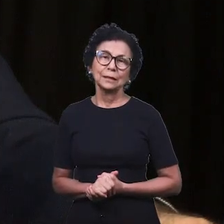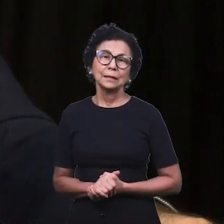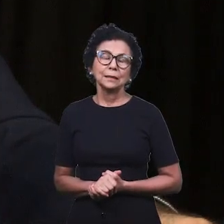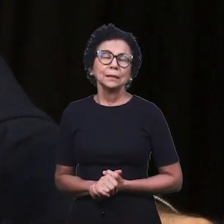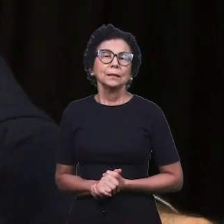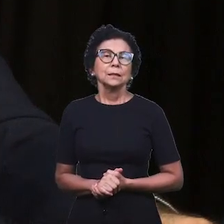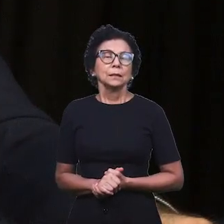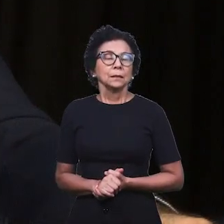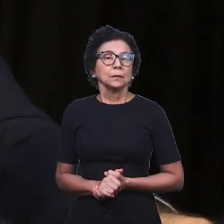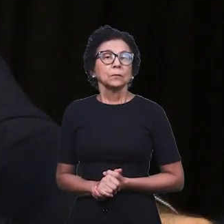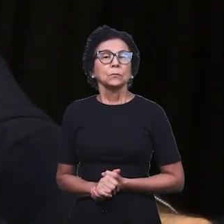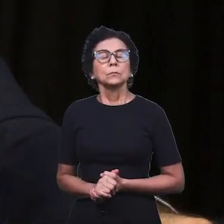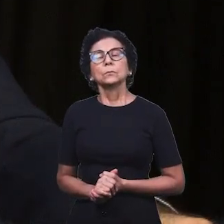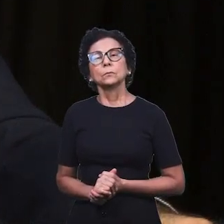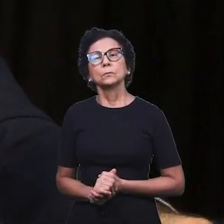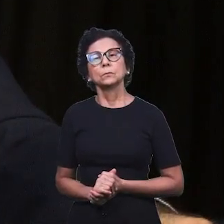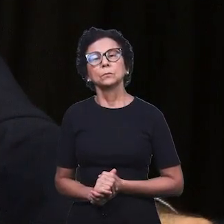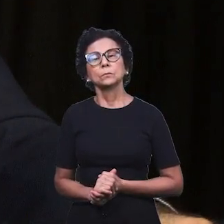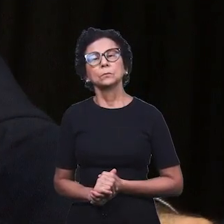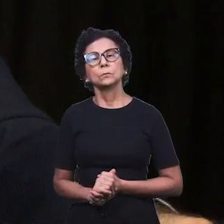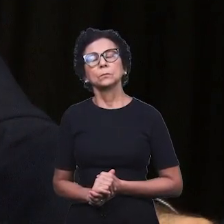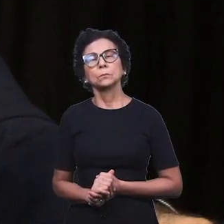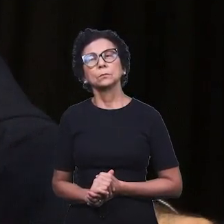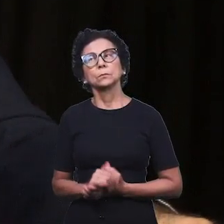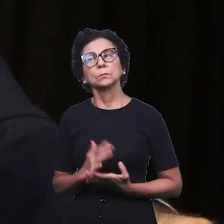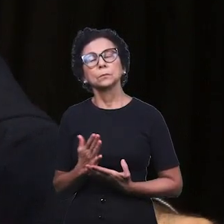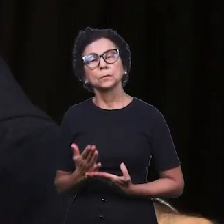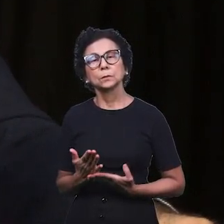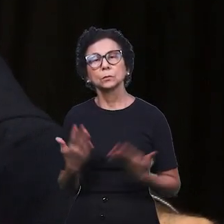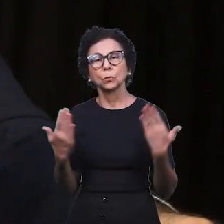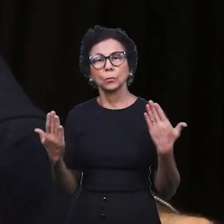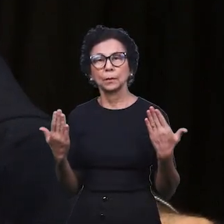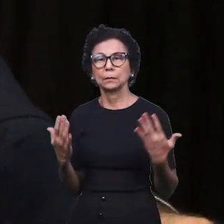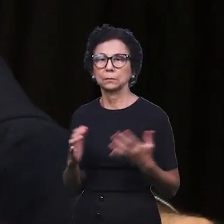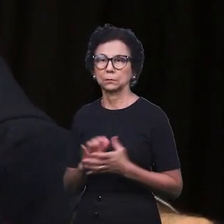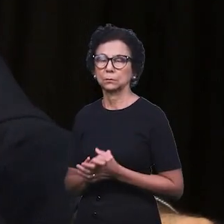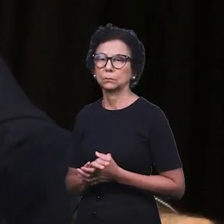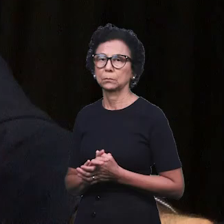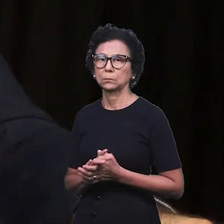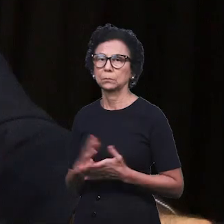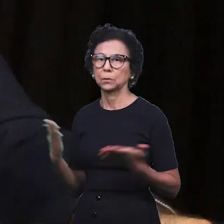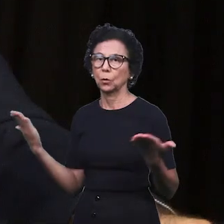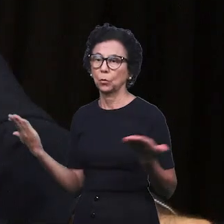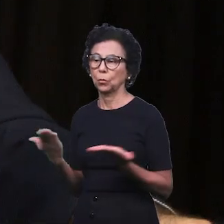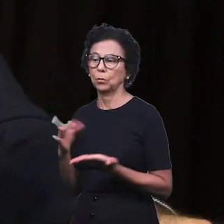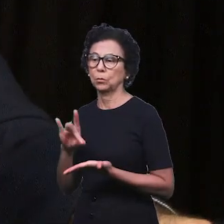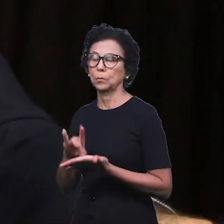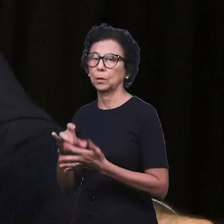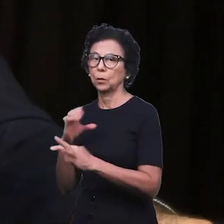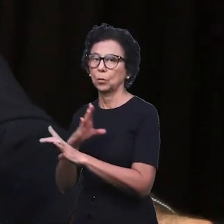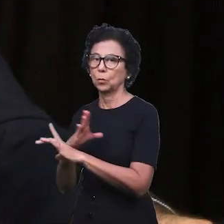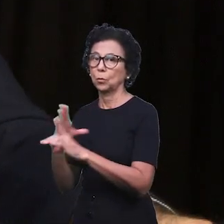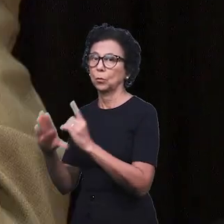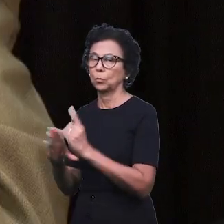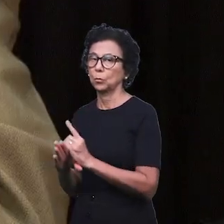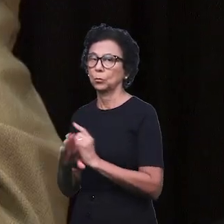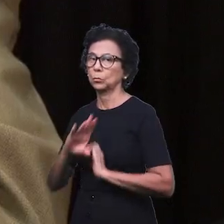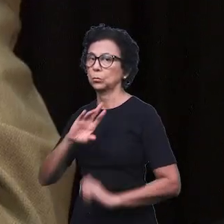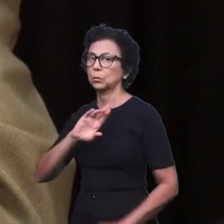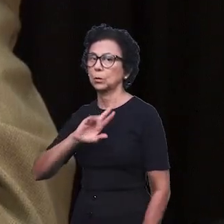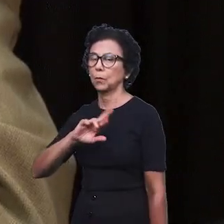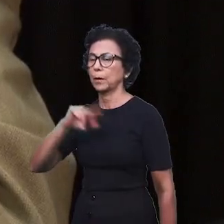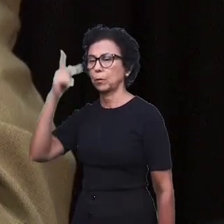quando realizamos o culto, simplesmente não é um culto meramente humano, pastor Marcelo.